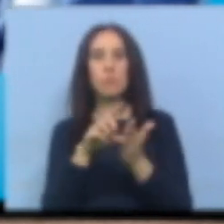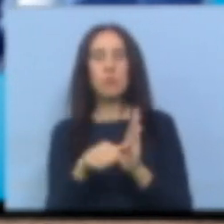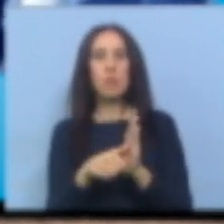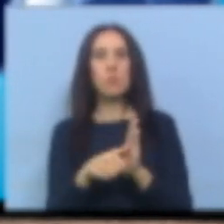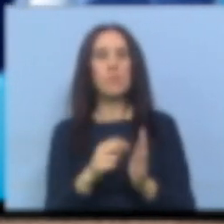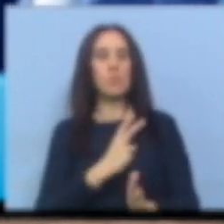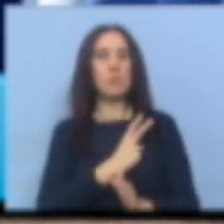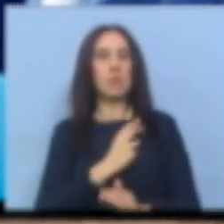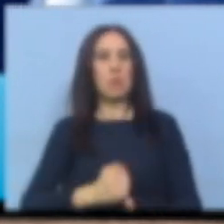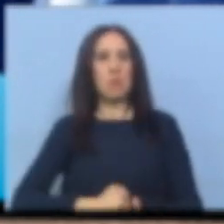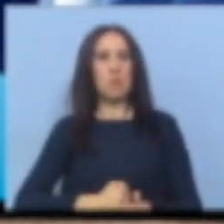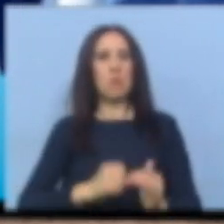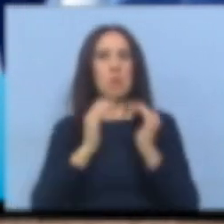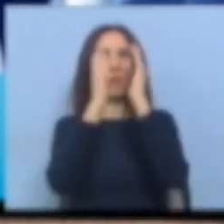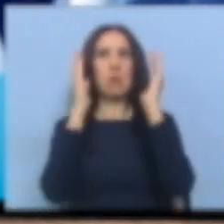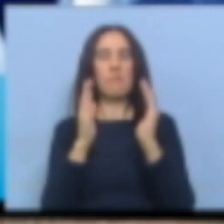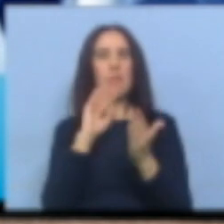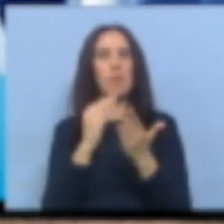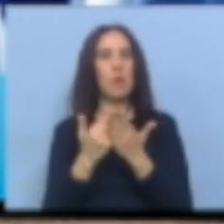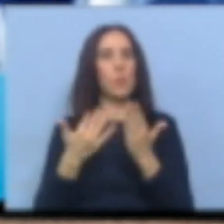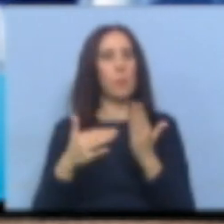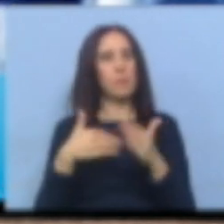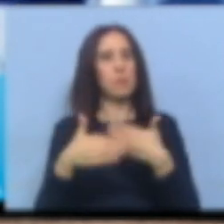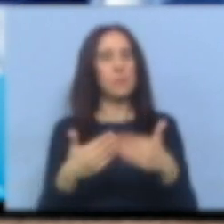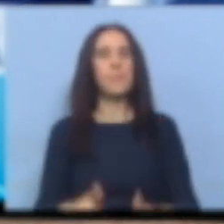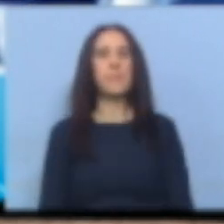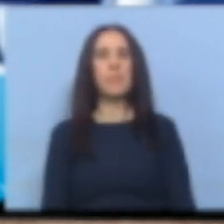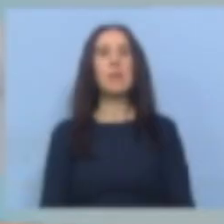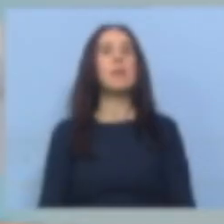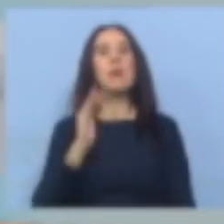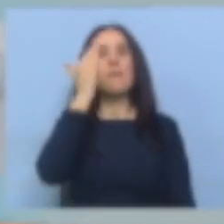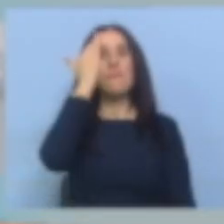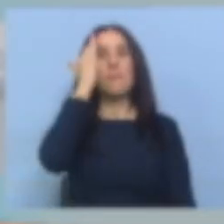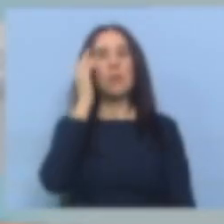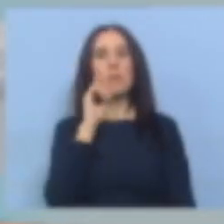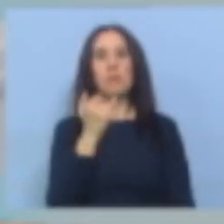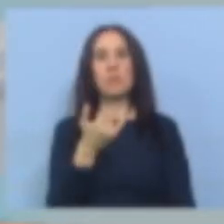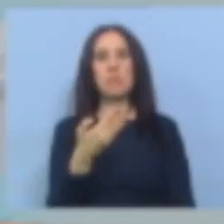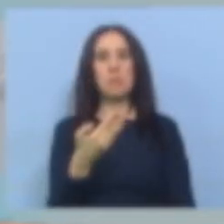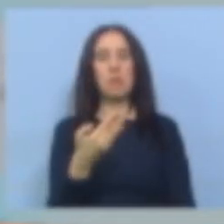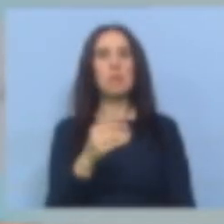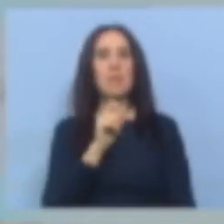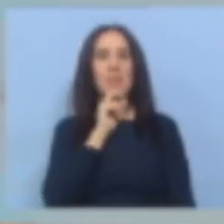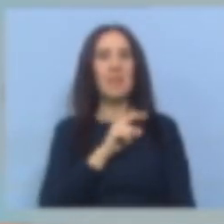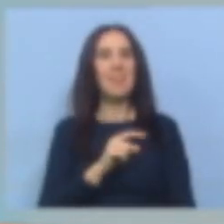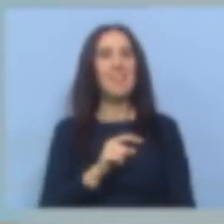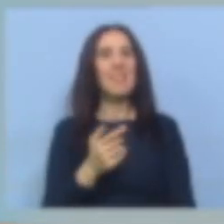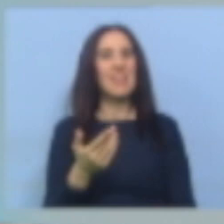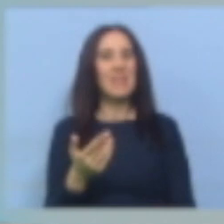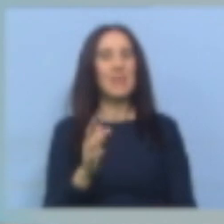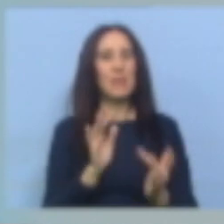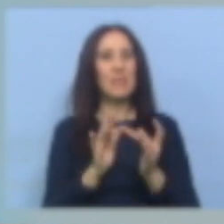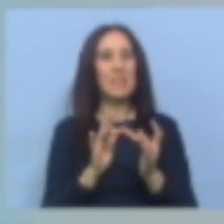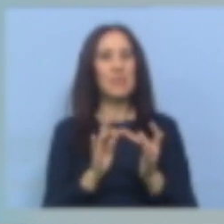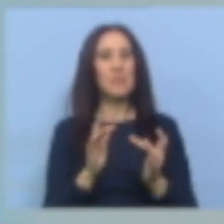a Universidade Católica vai contribuir decisivamente para isso. Dia 27 de fevereiro, já há a possibilidade de contactar com